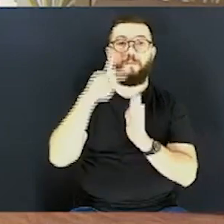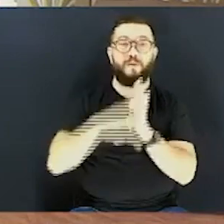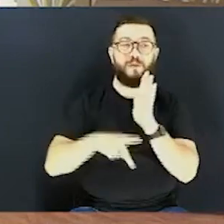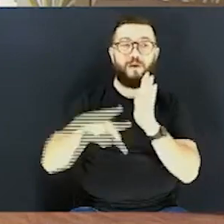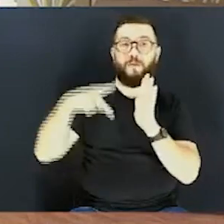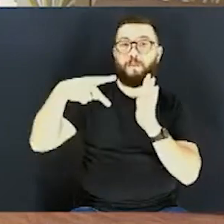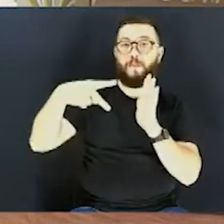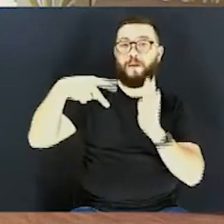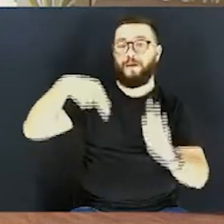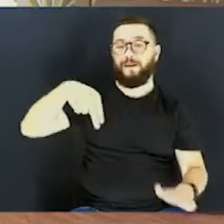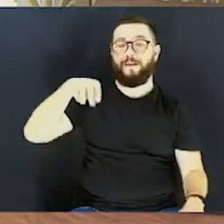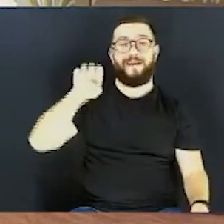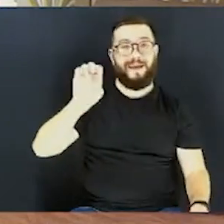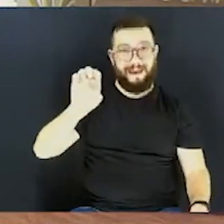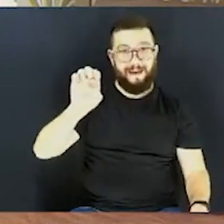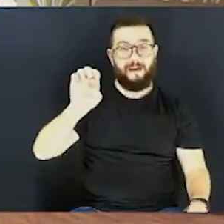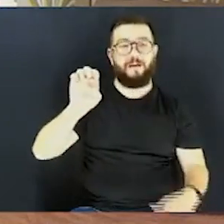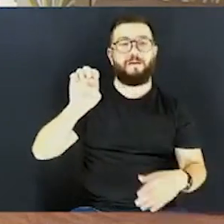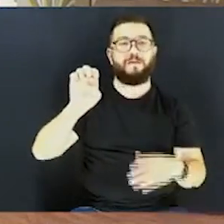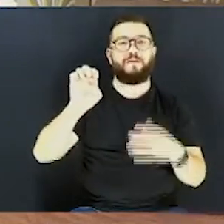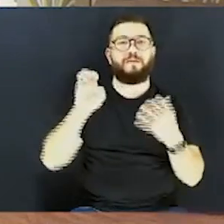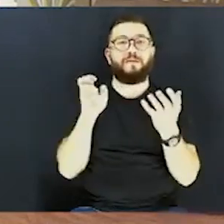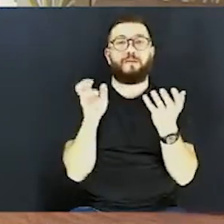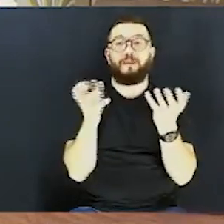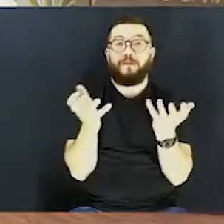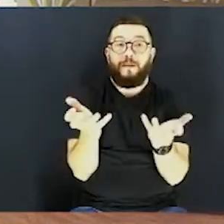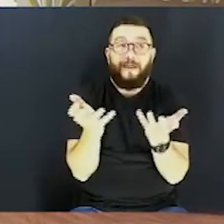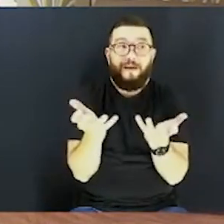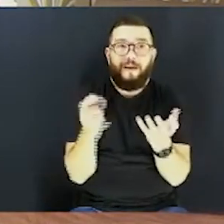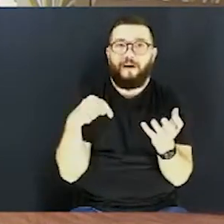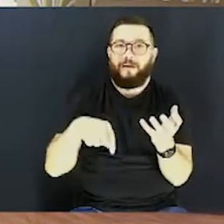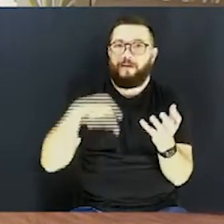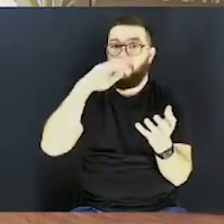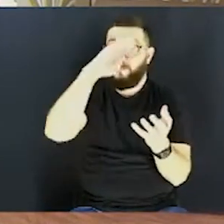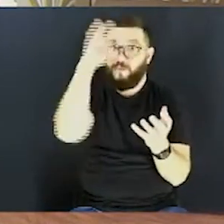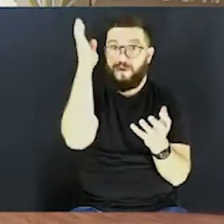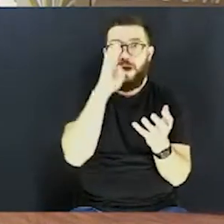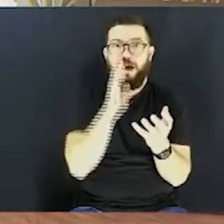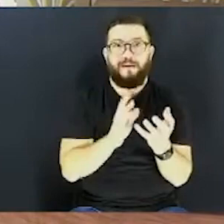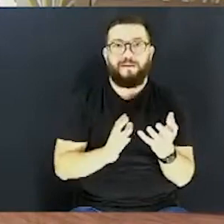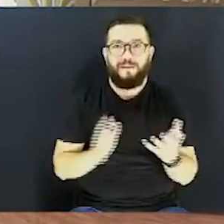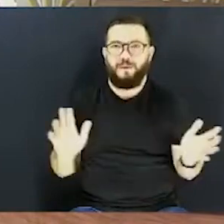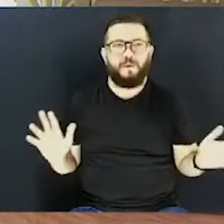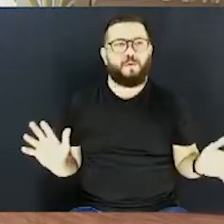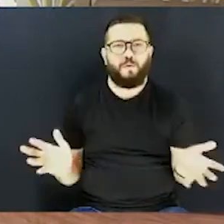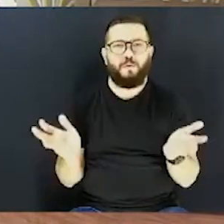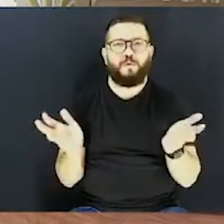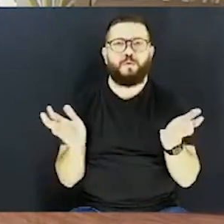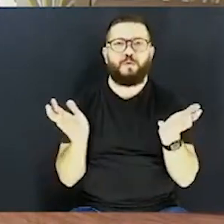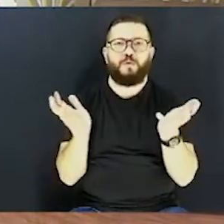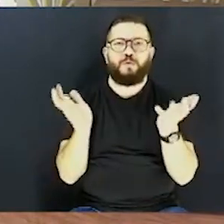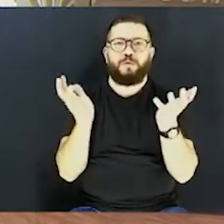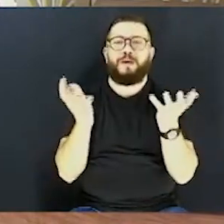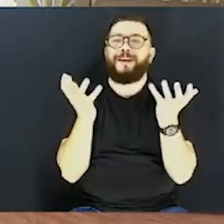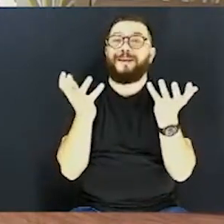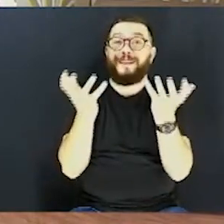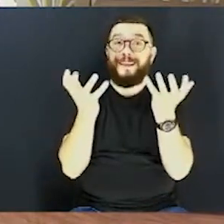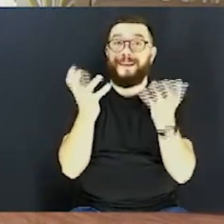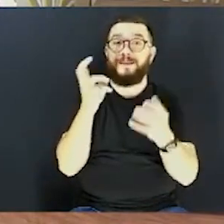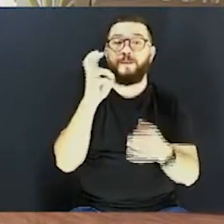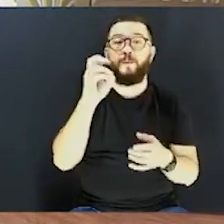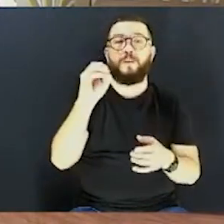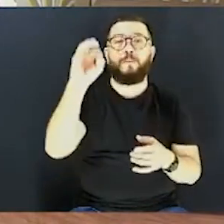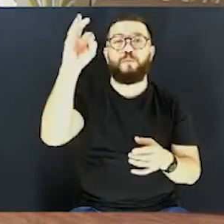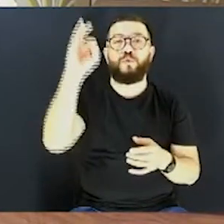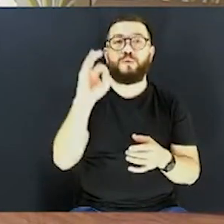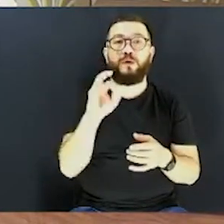previa que o Brasil alcançaria a meta de 50% de crianças em creche. E nós não temos